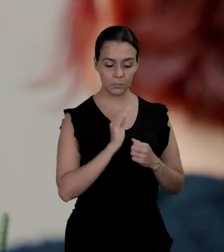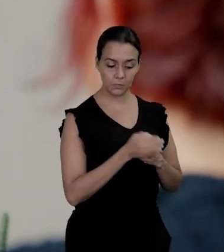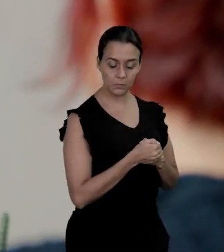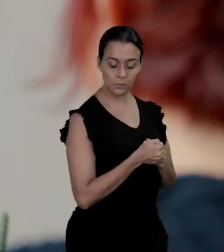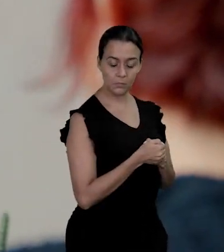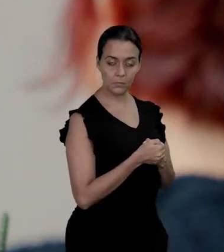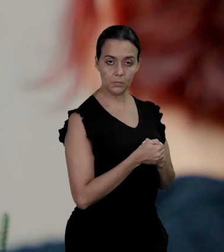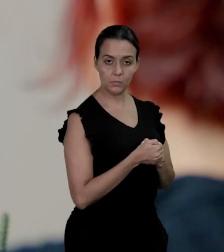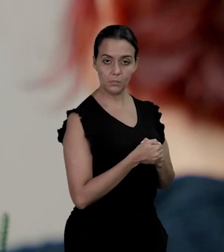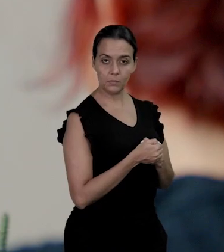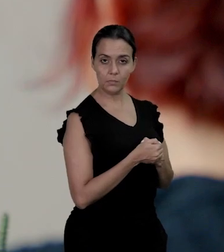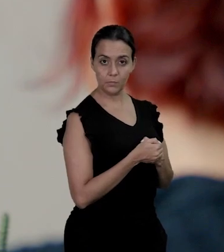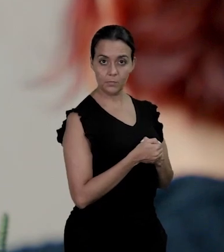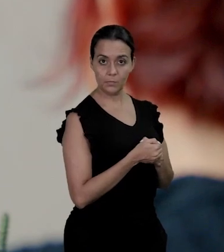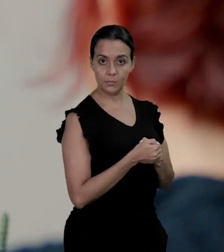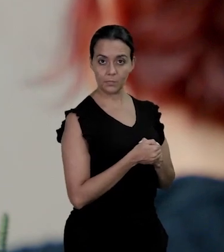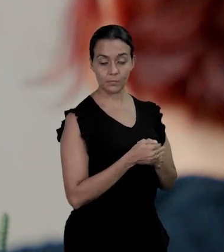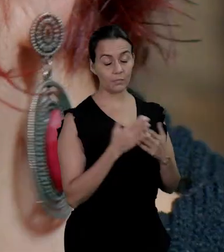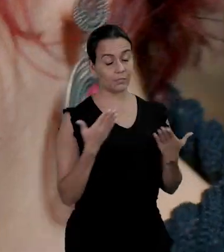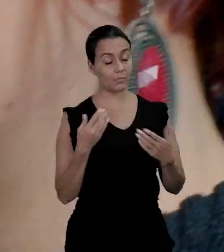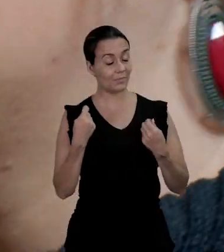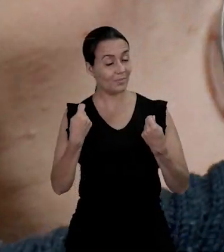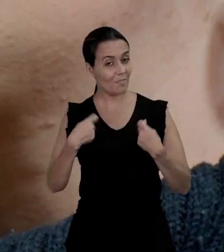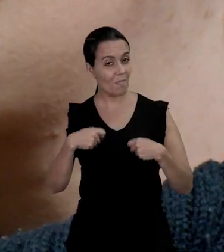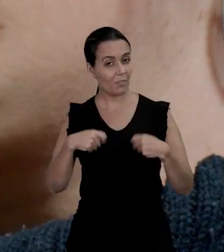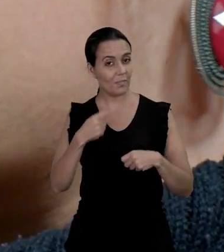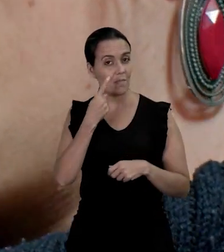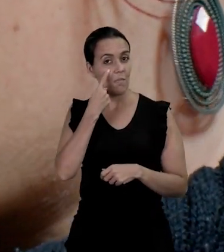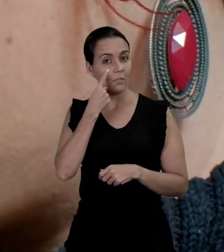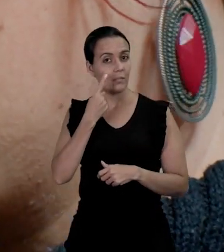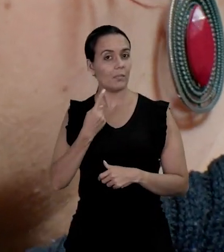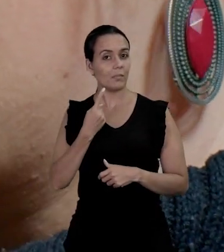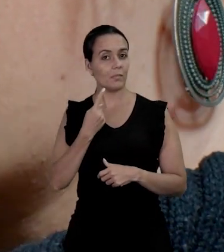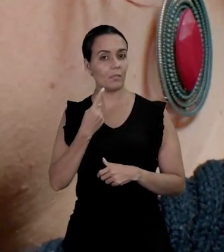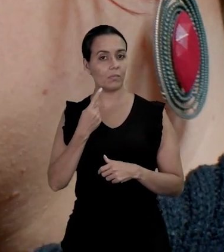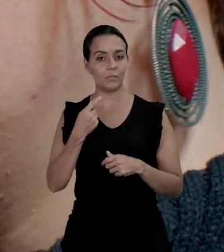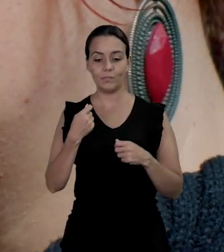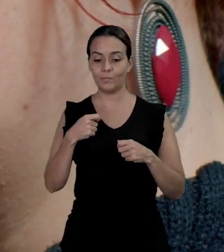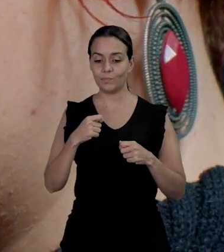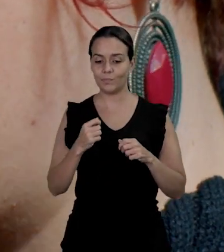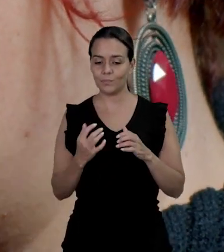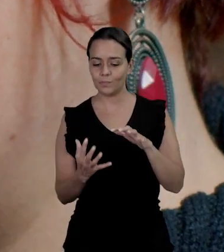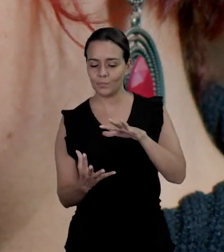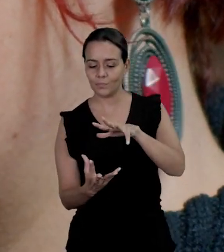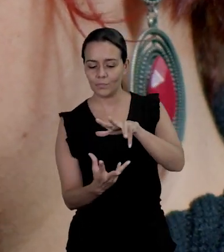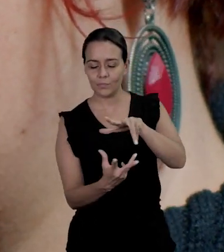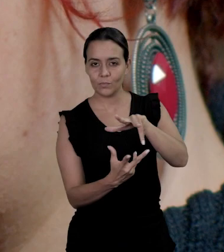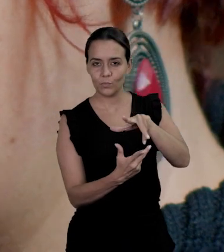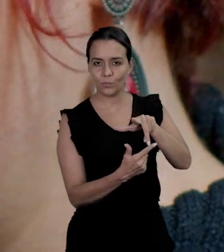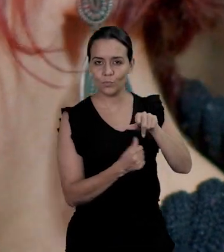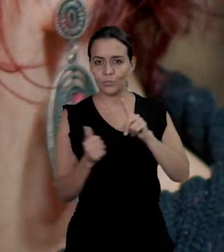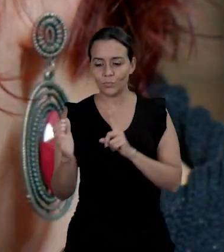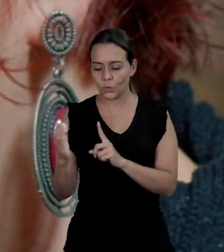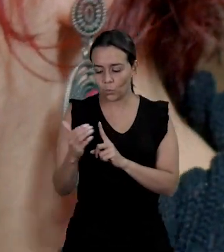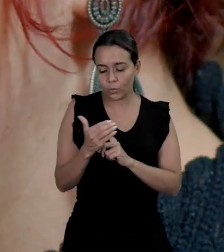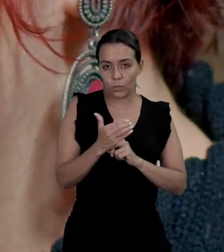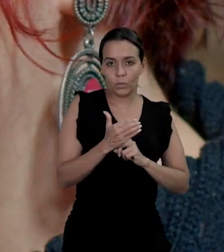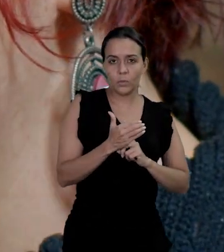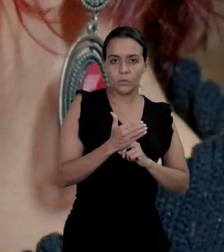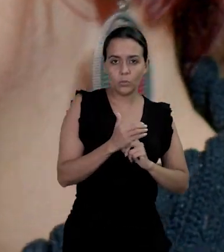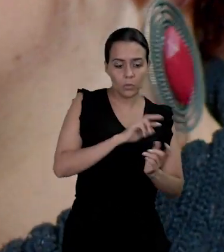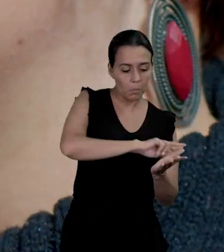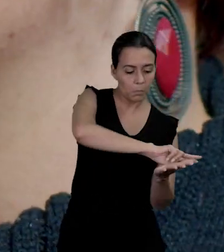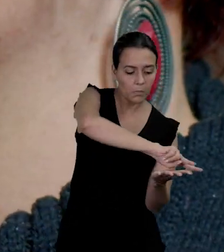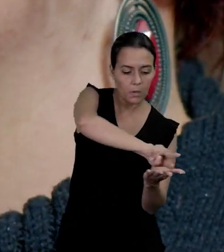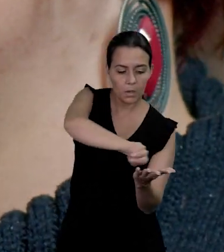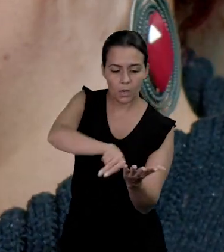escondida, à noite e daí por diante. Então, a gente tem que começar também a criar um mundo mais acolhedor para